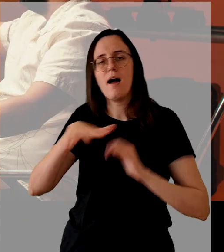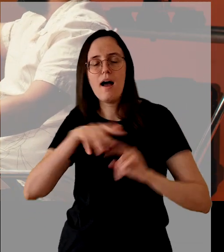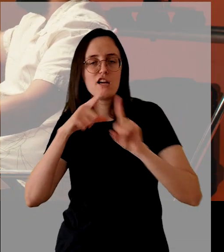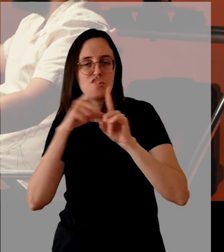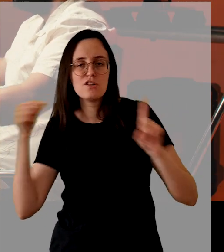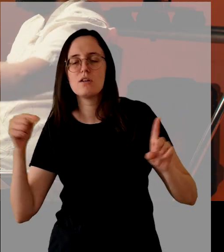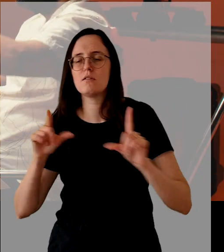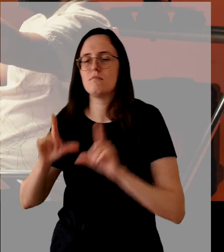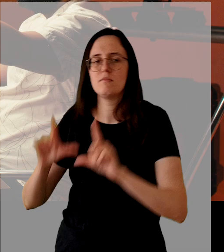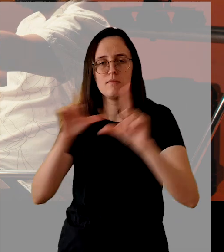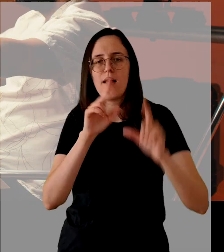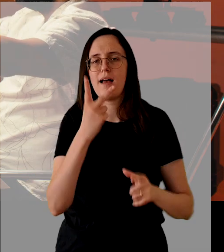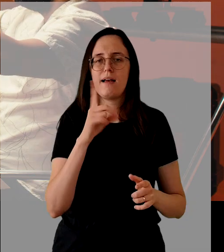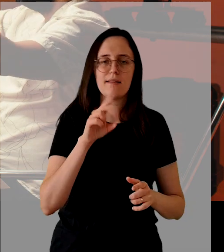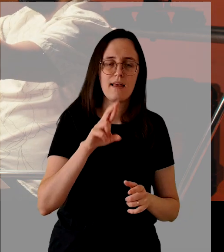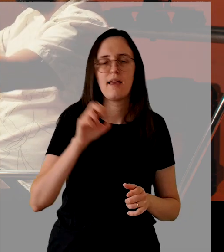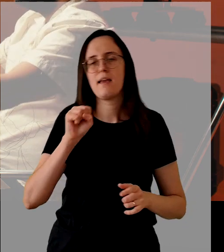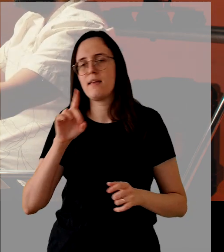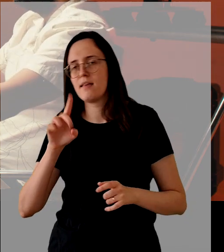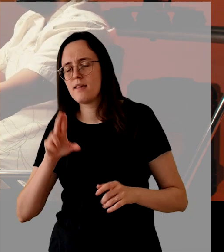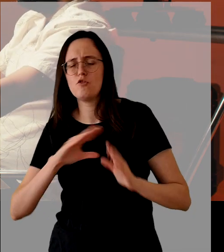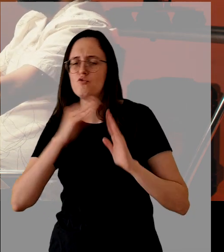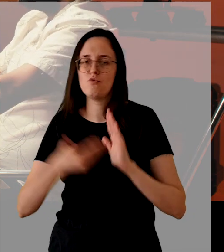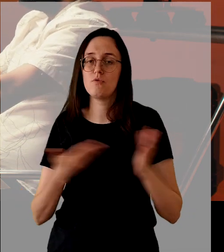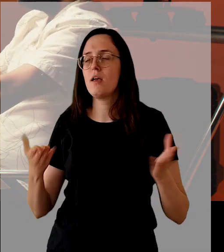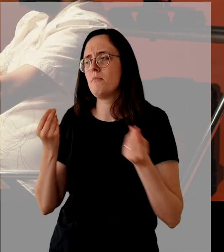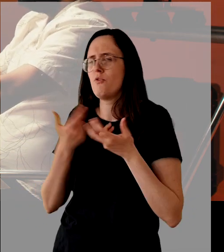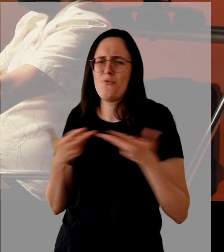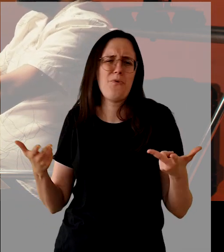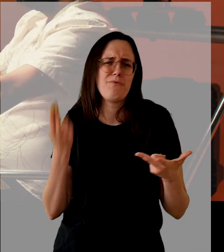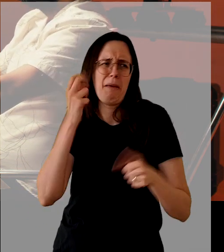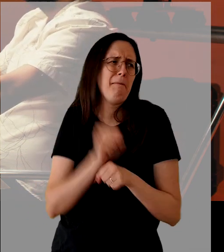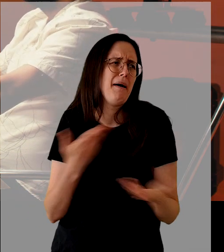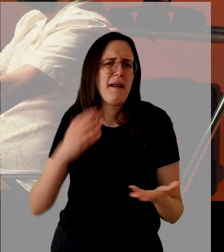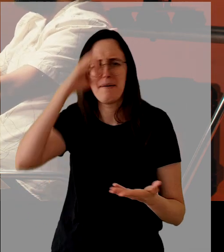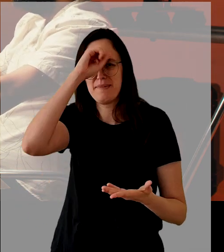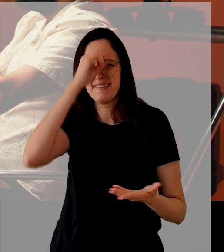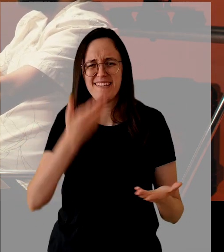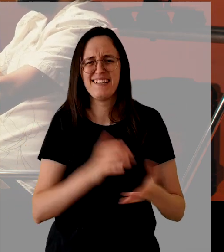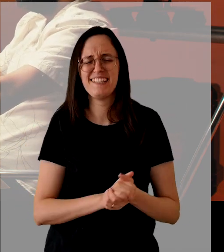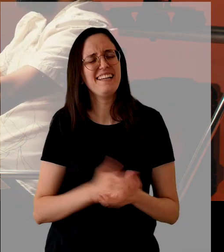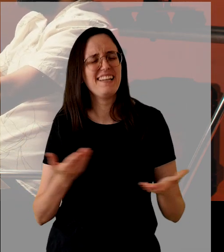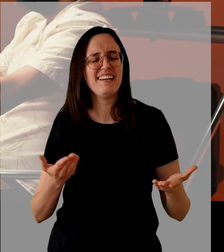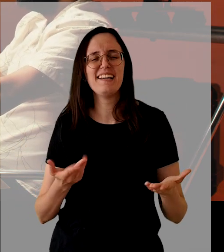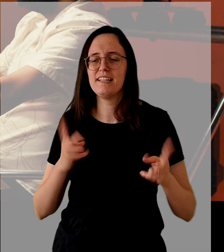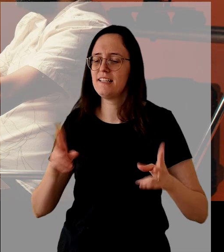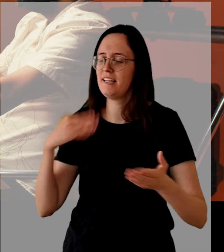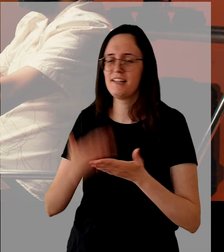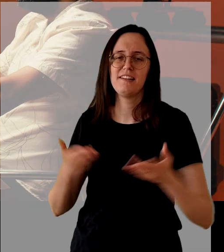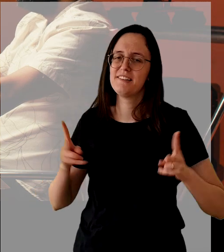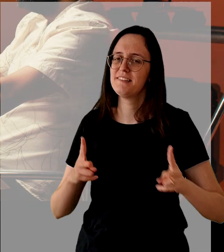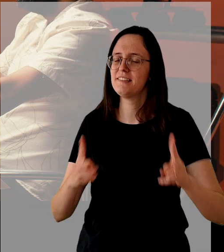digital, monitoração HDR, SDR, tudo isso, né? É bastante coisa, nunca dá para parar de aprender, né? Exatamente. Essa evolução de hoje em